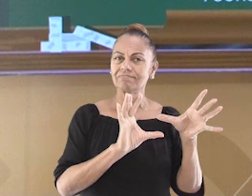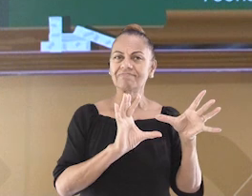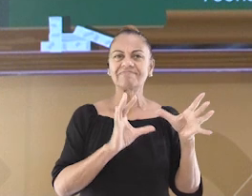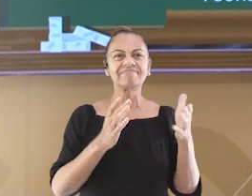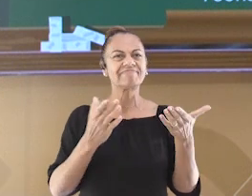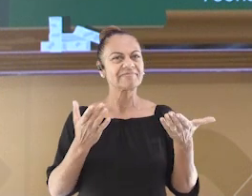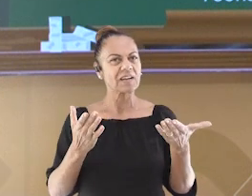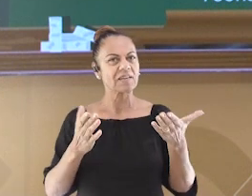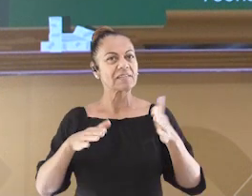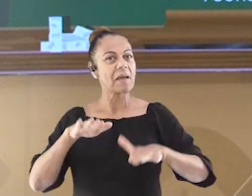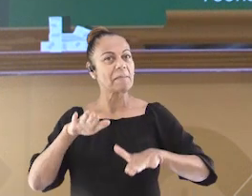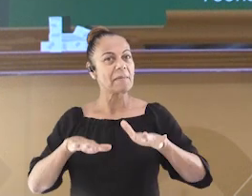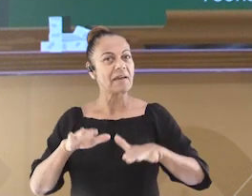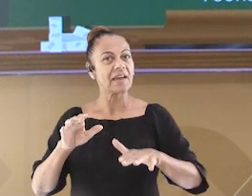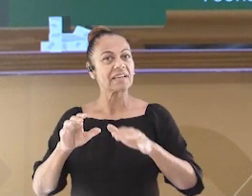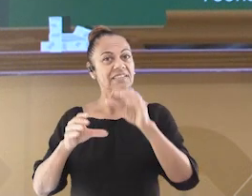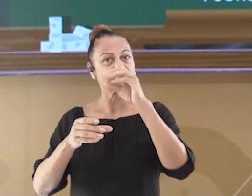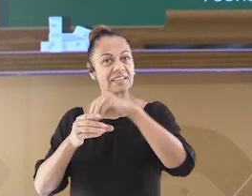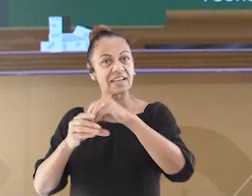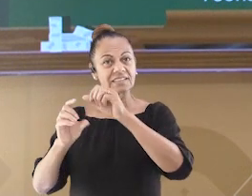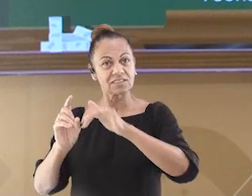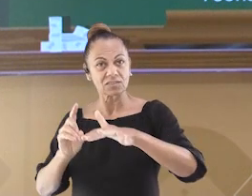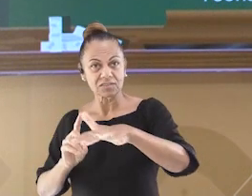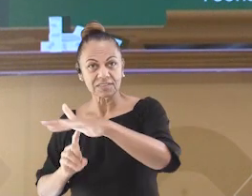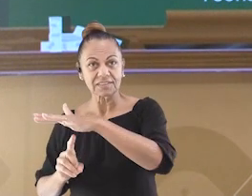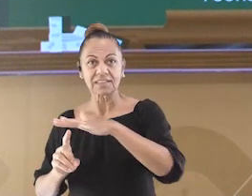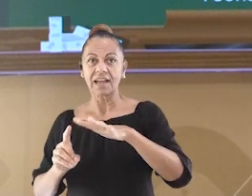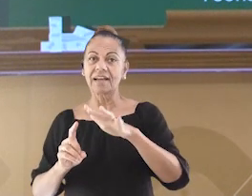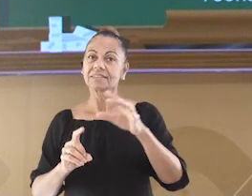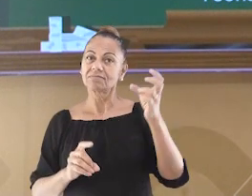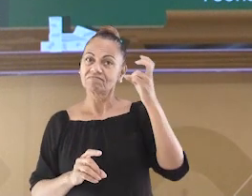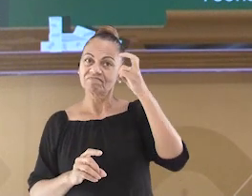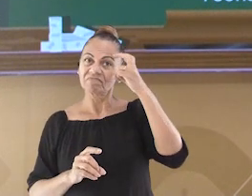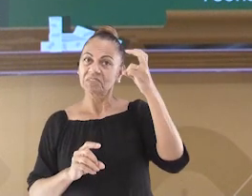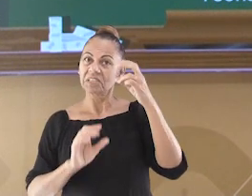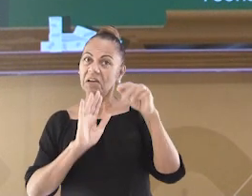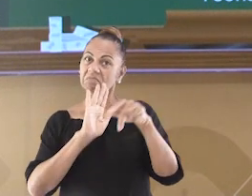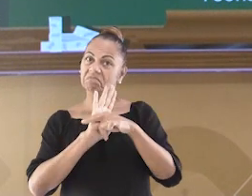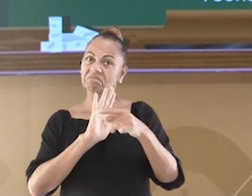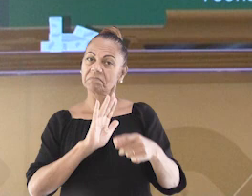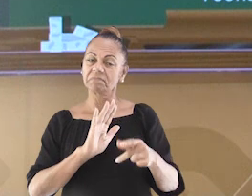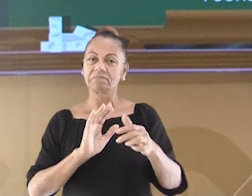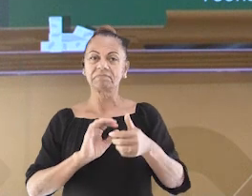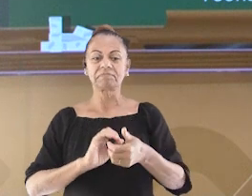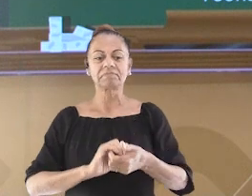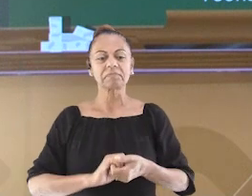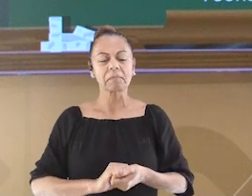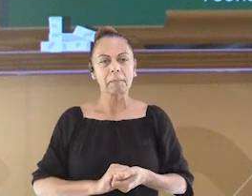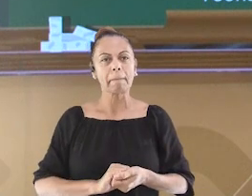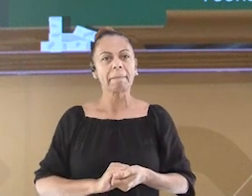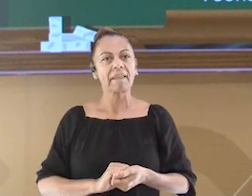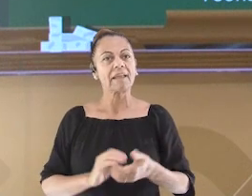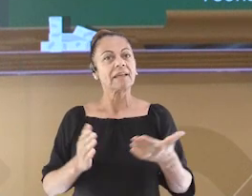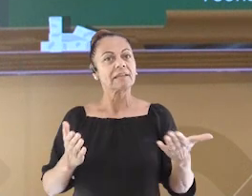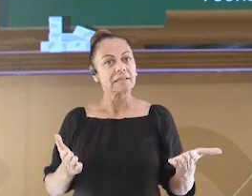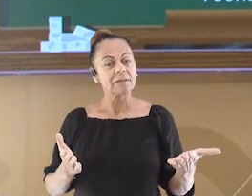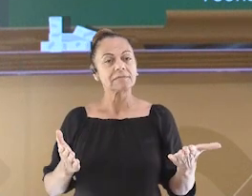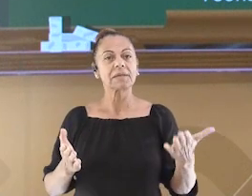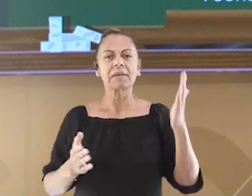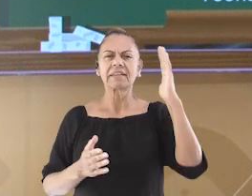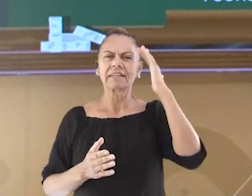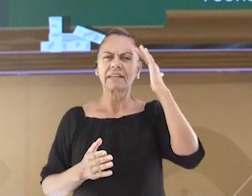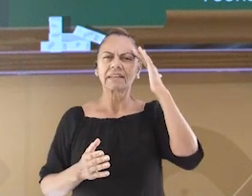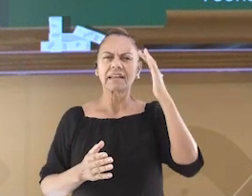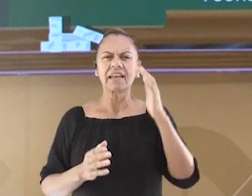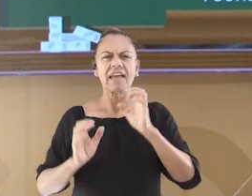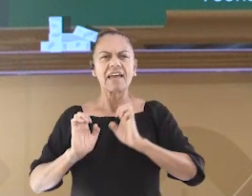errado, proibido ou permitido, em determinada sociedade ou cultura.